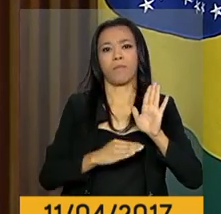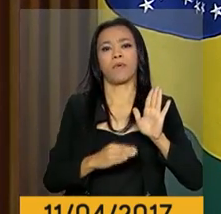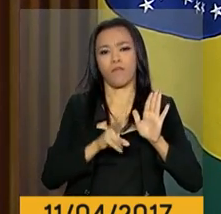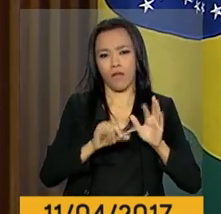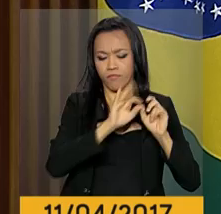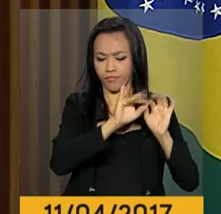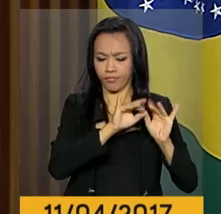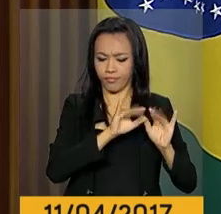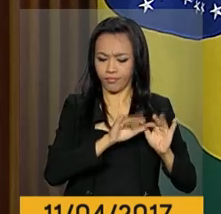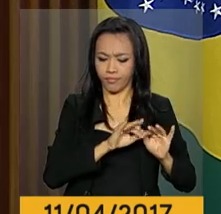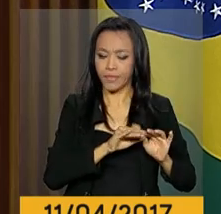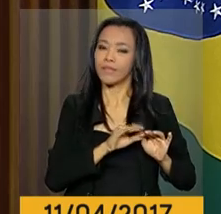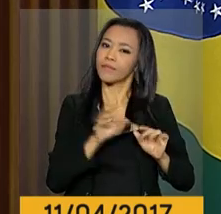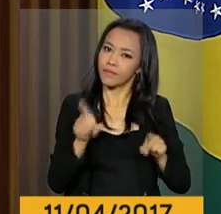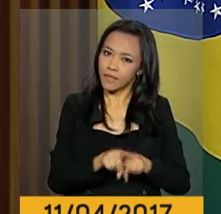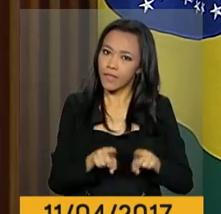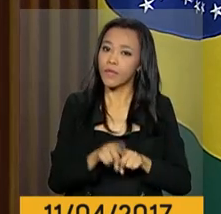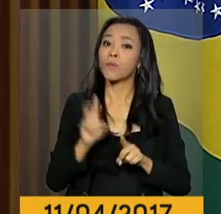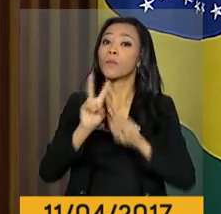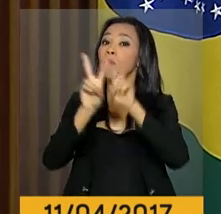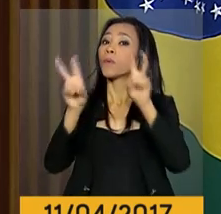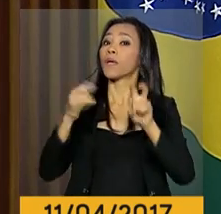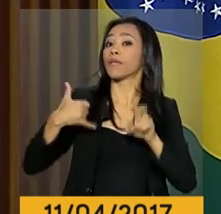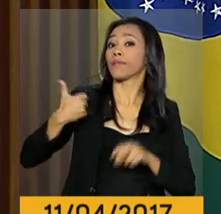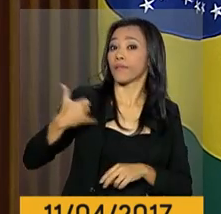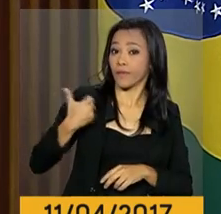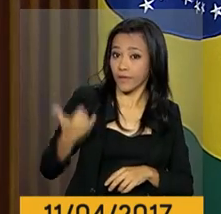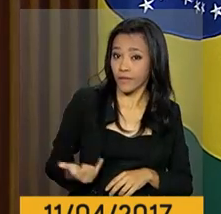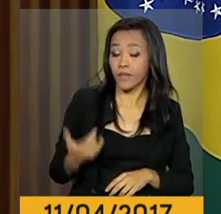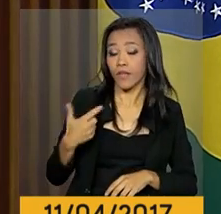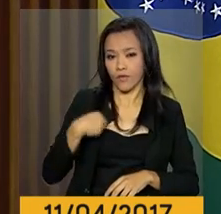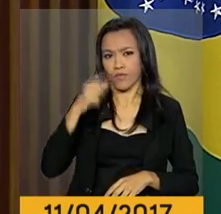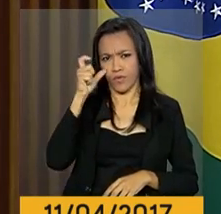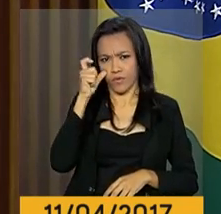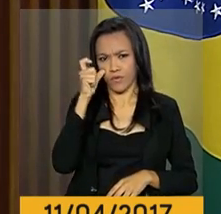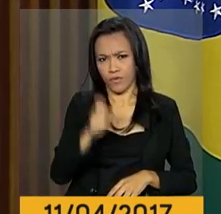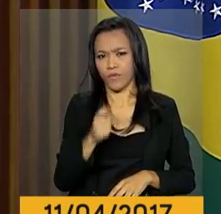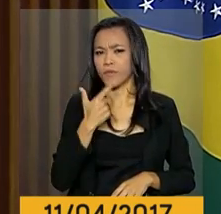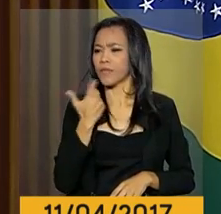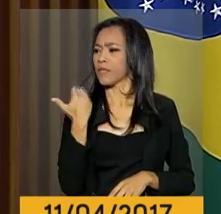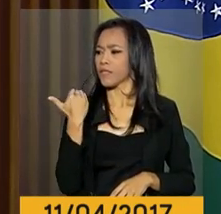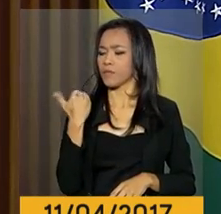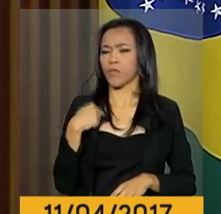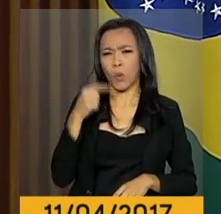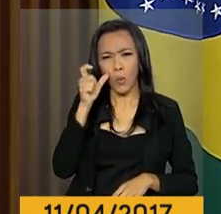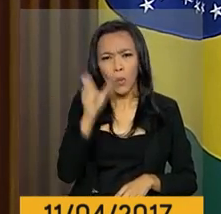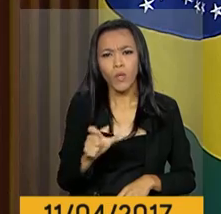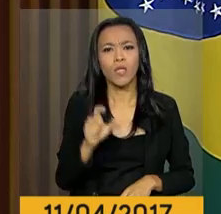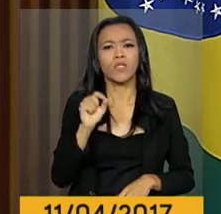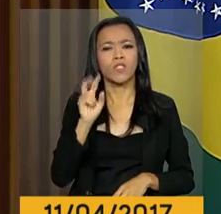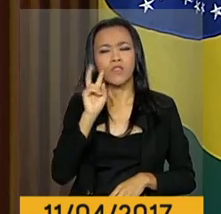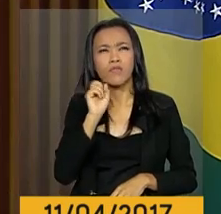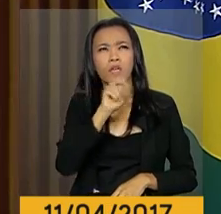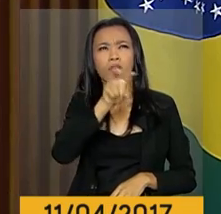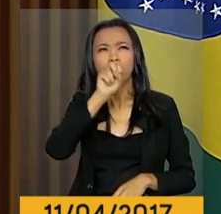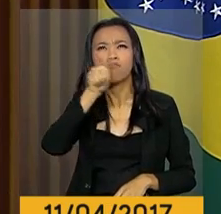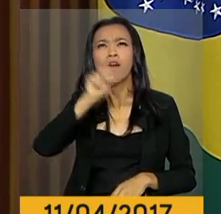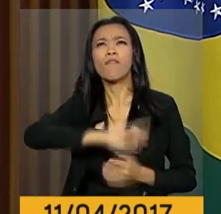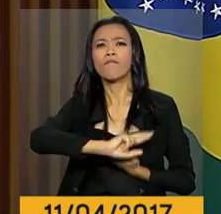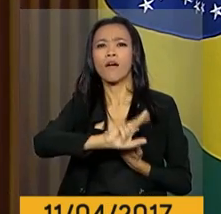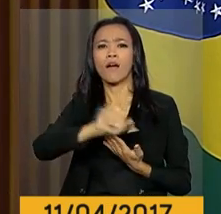atém a questão da idade não é eu eu até tive a curiosidade recentemente de verificar vários países né